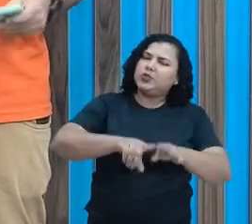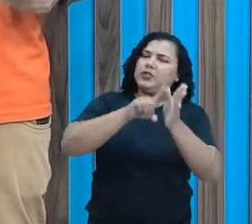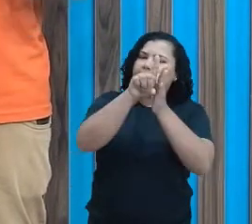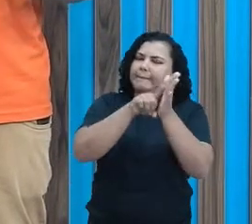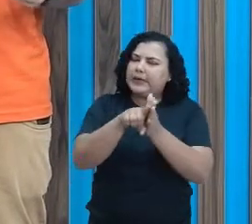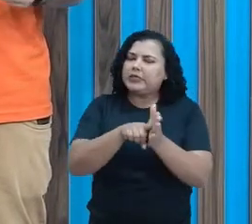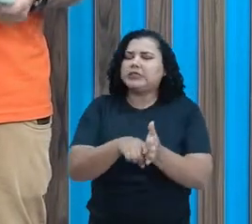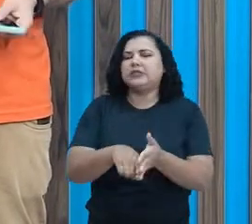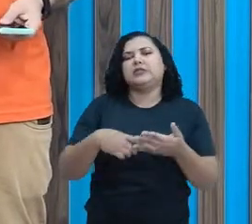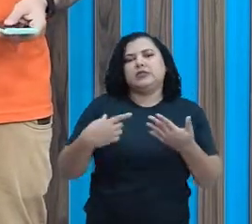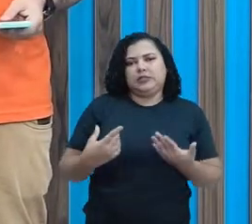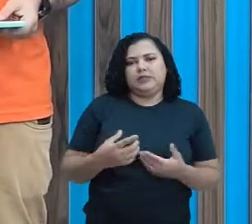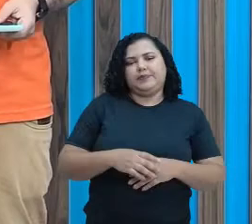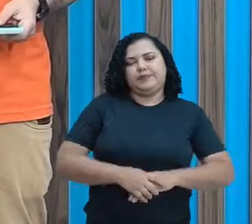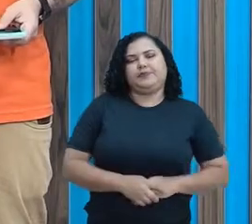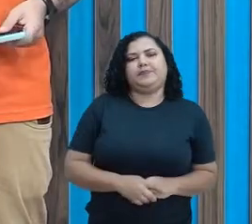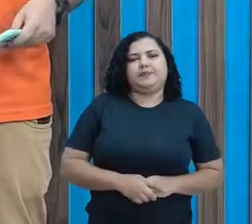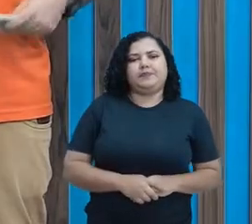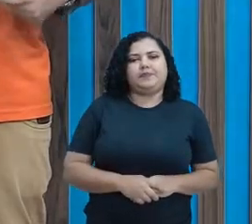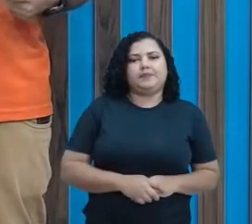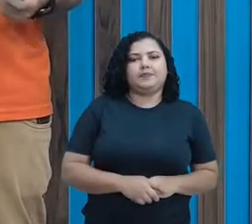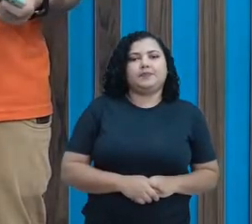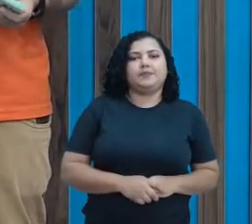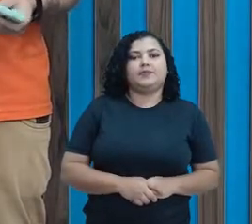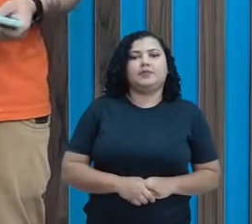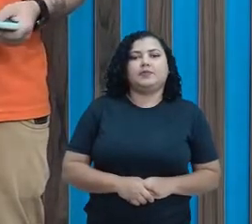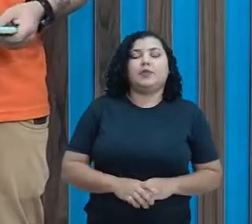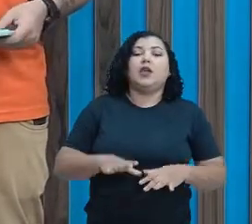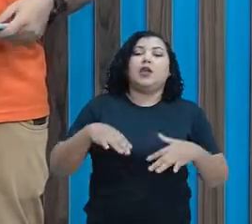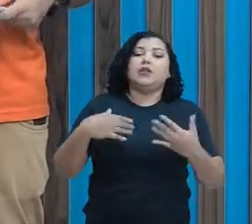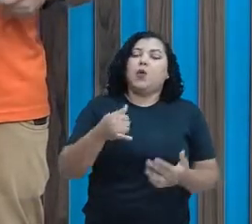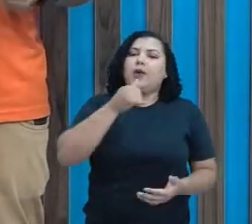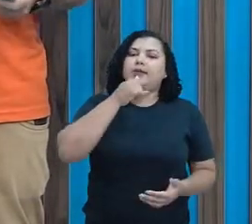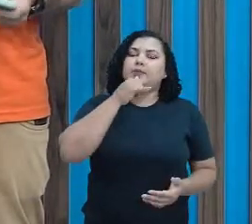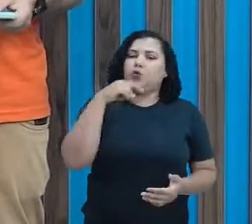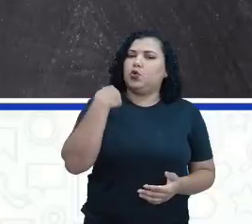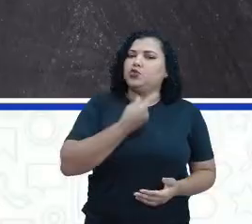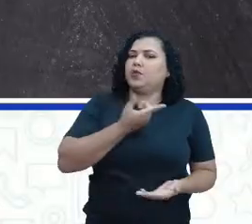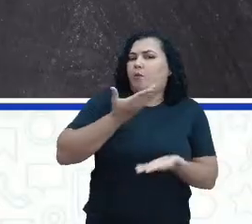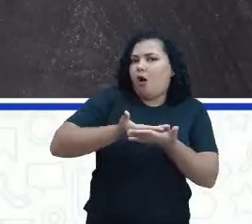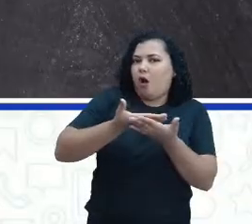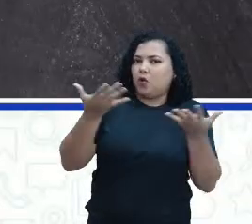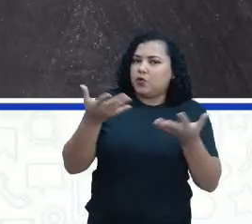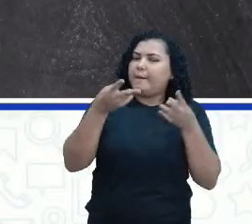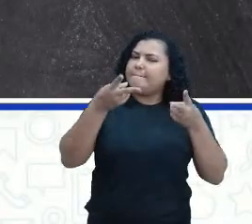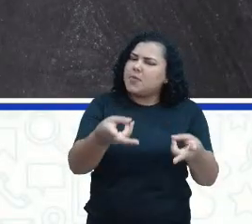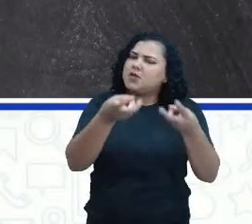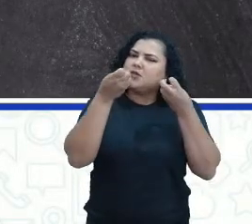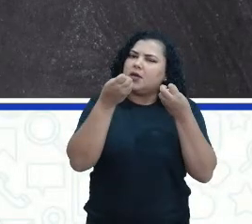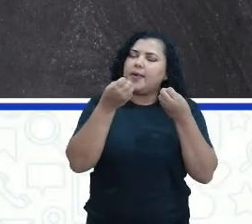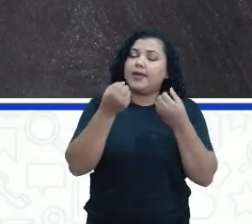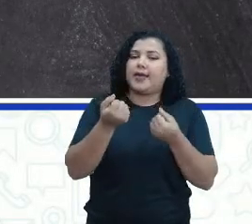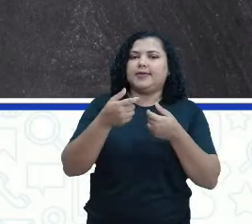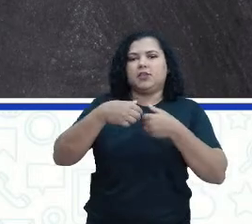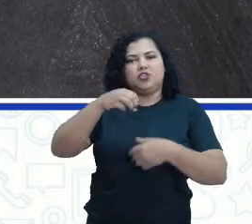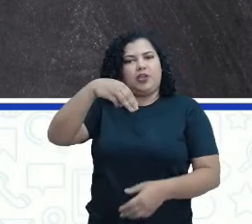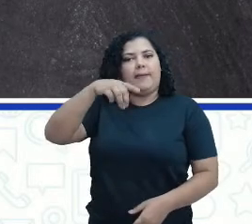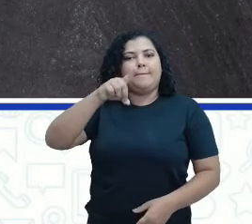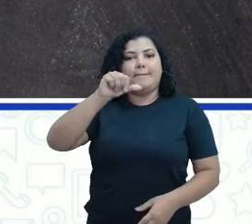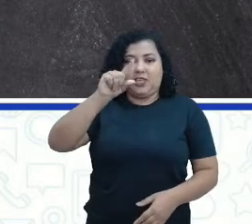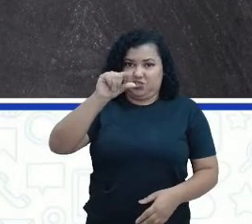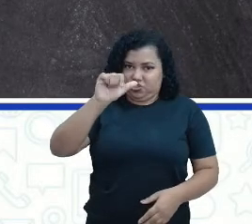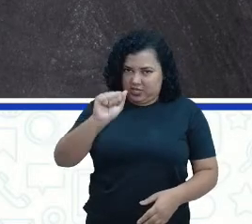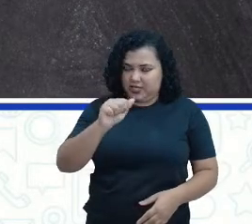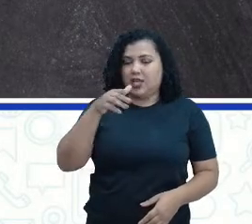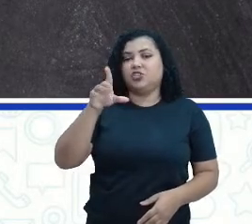leitura não tão objetiva, tá certo? Então a gente vai pegar, por exemplo, na aula de hoje e perceber que dessas medidas de tendência central,